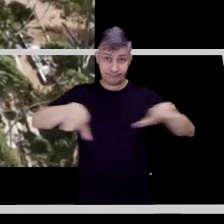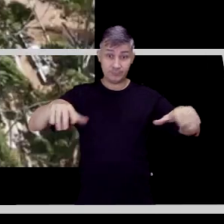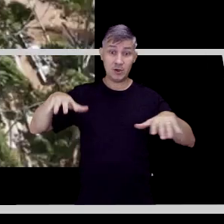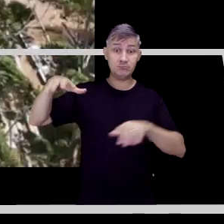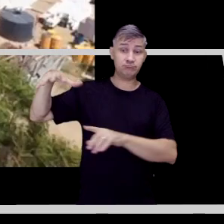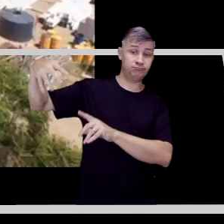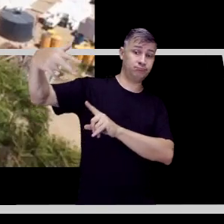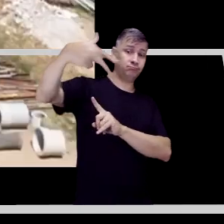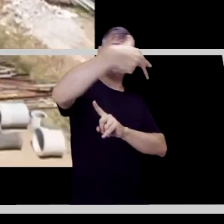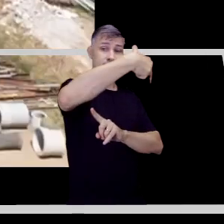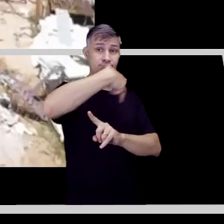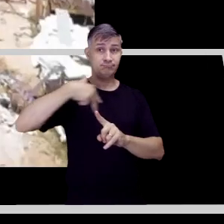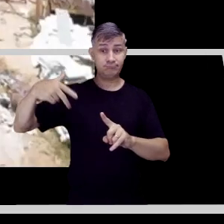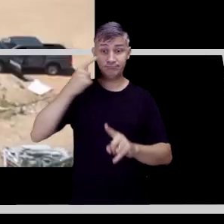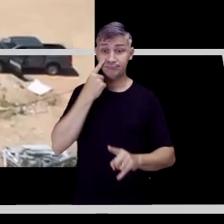canteiro aí visto de